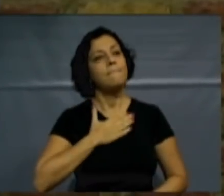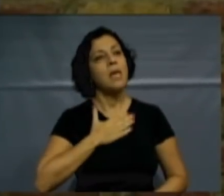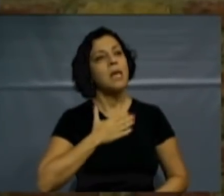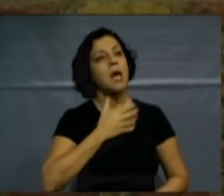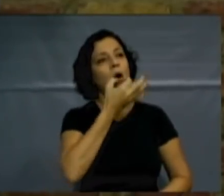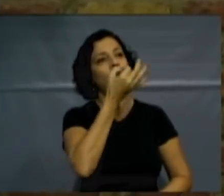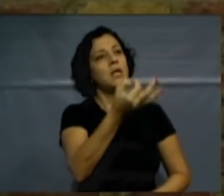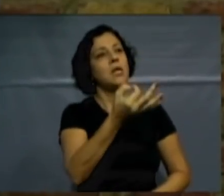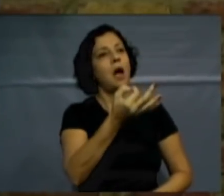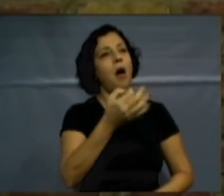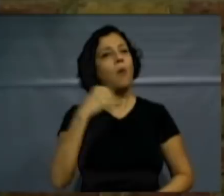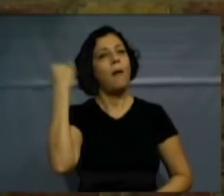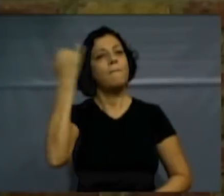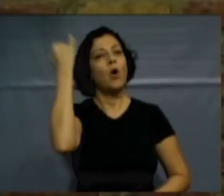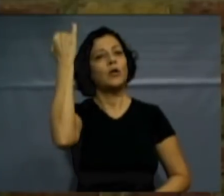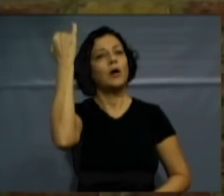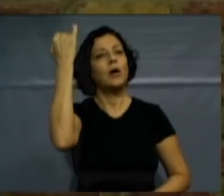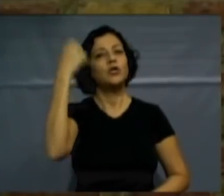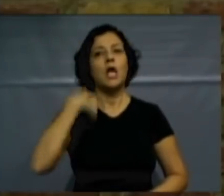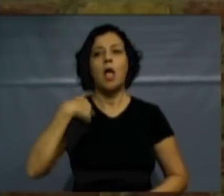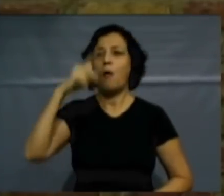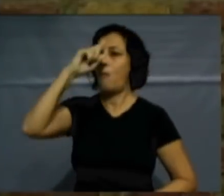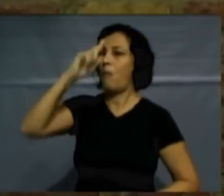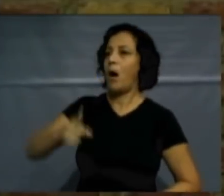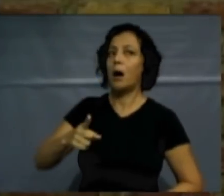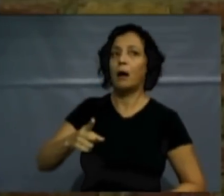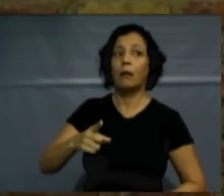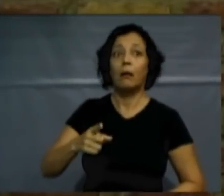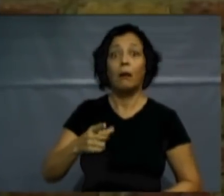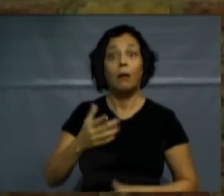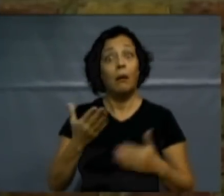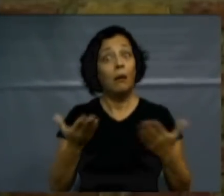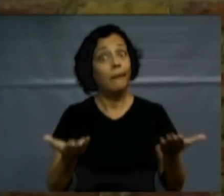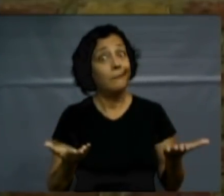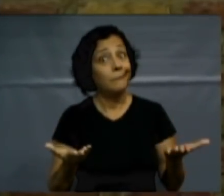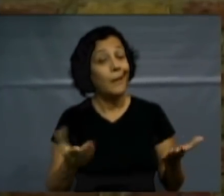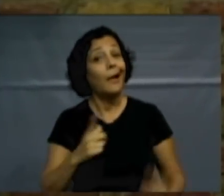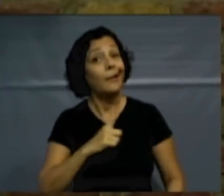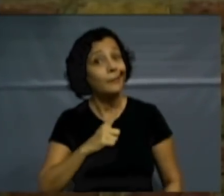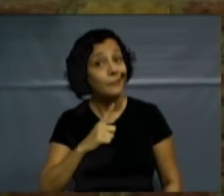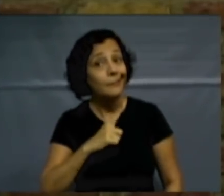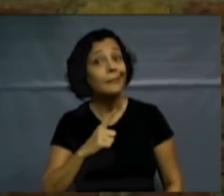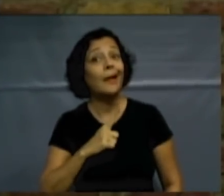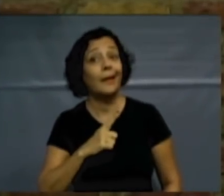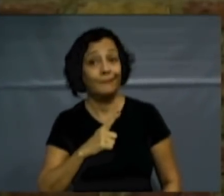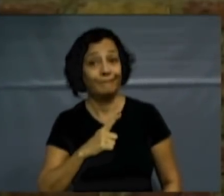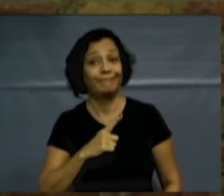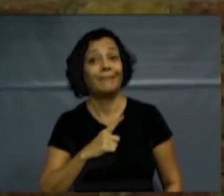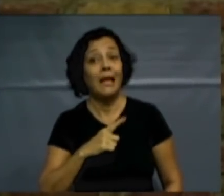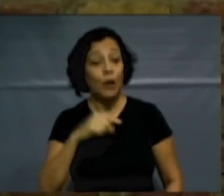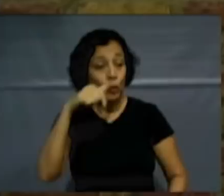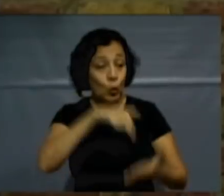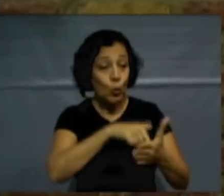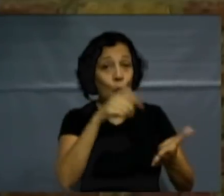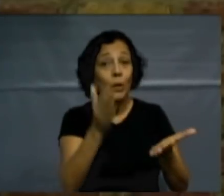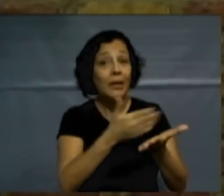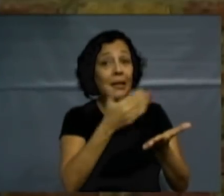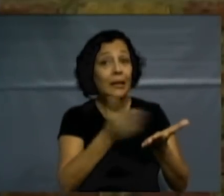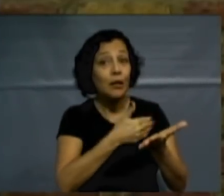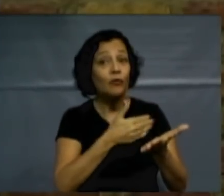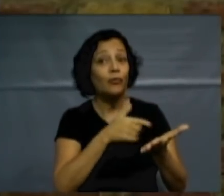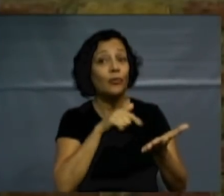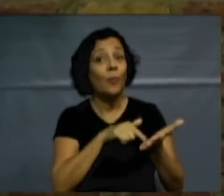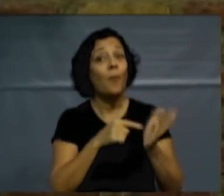Quem aqui nunca viu isso? Mas isso não é de hoje. Está lá no livro Paulo e Estevão. Isso nos serve de lição